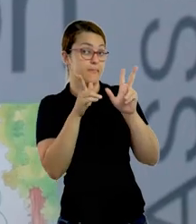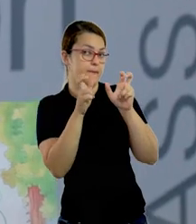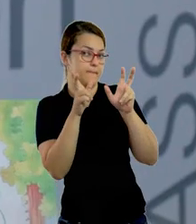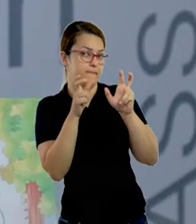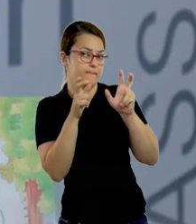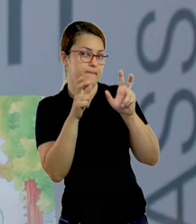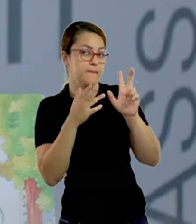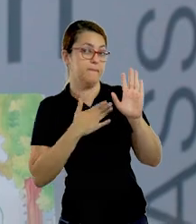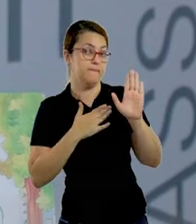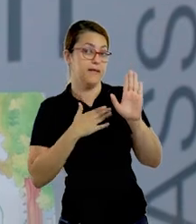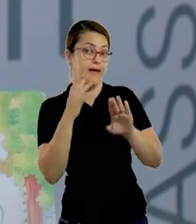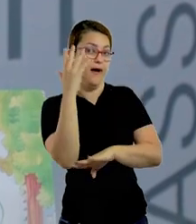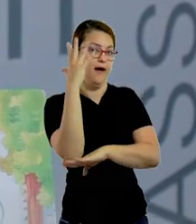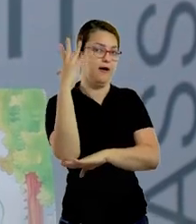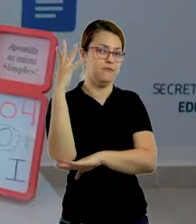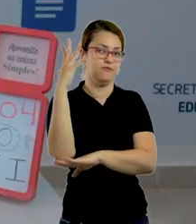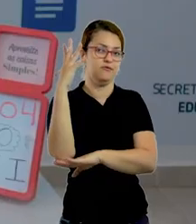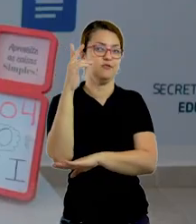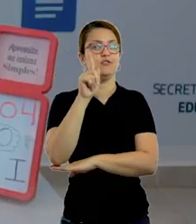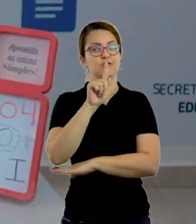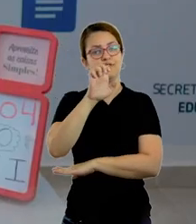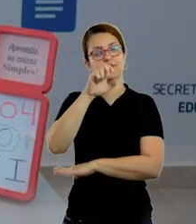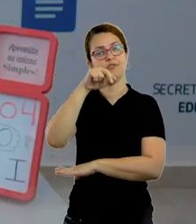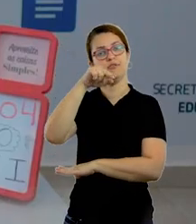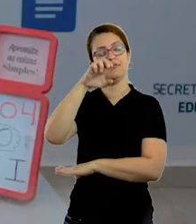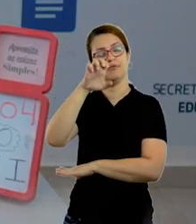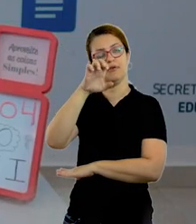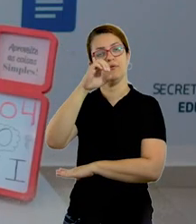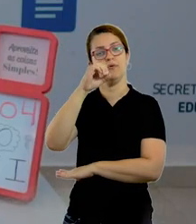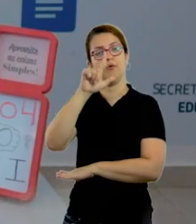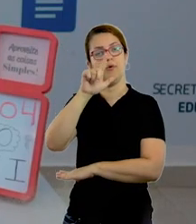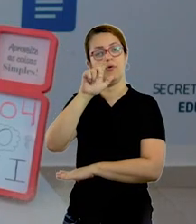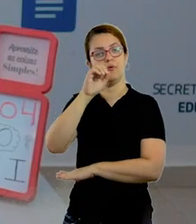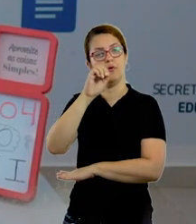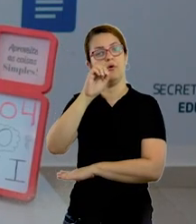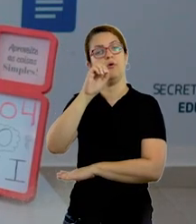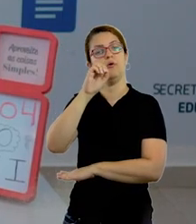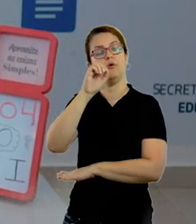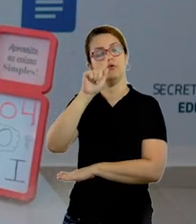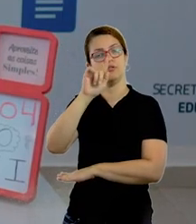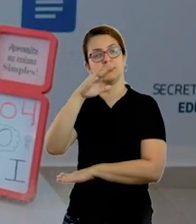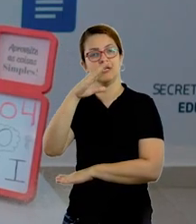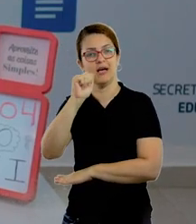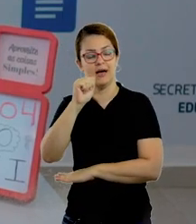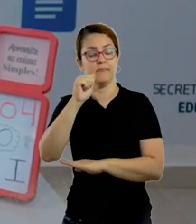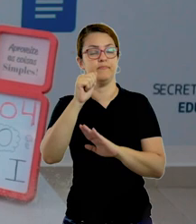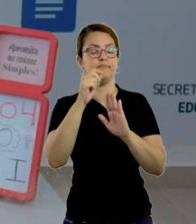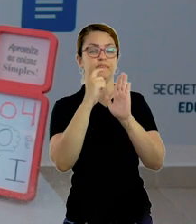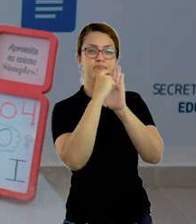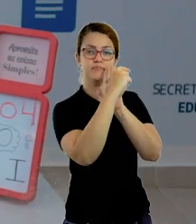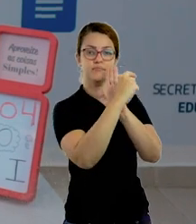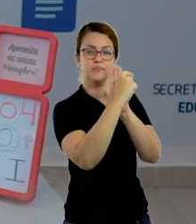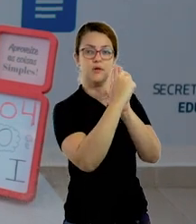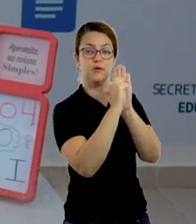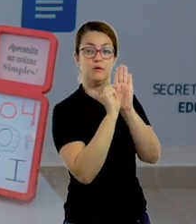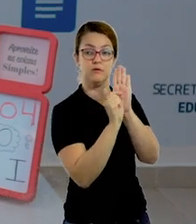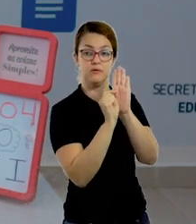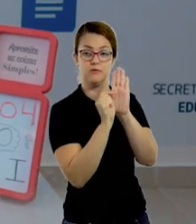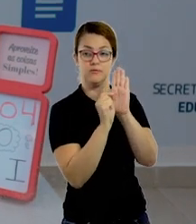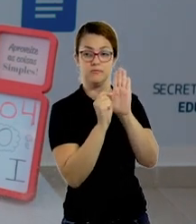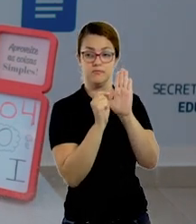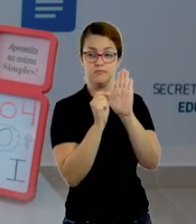Árvore Genealógica. Após escrever o nome da atividade, comece desenhando de baixo para cima, pois essa é uma árvore